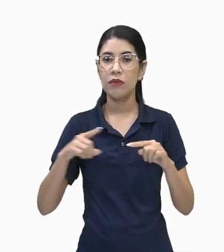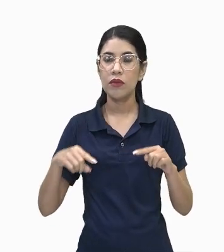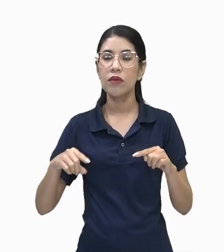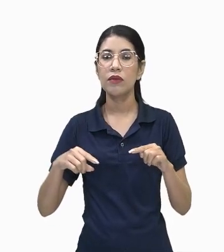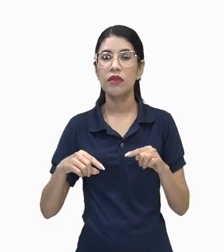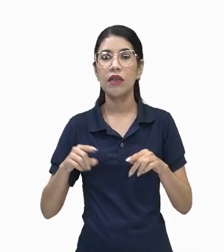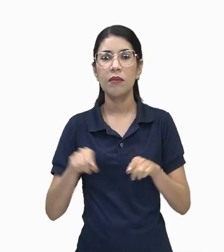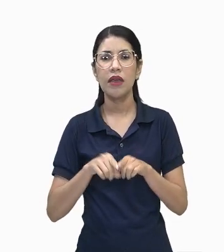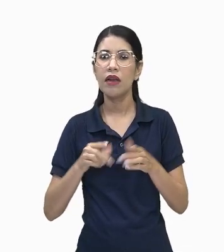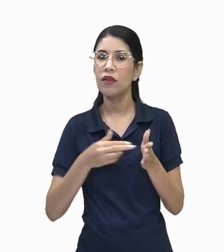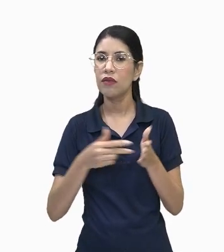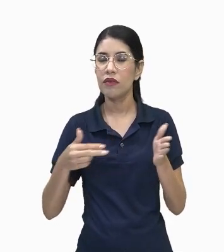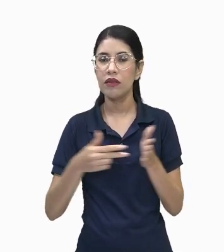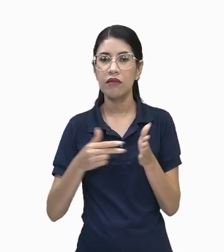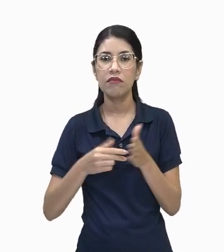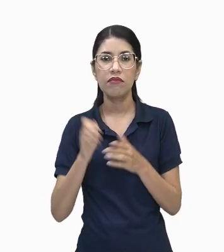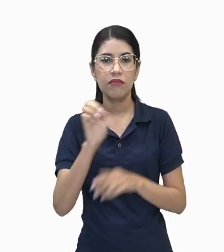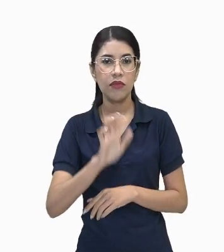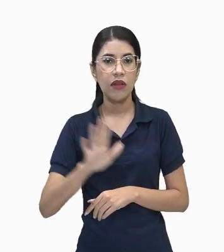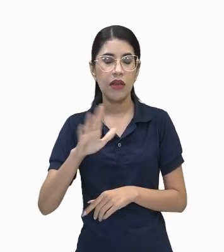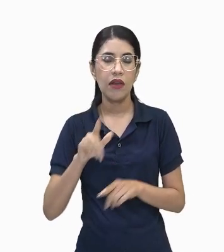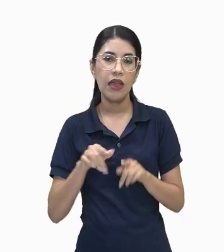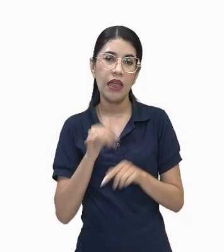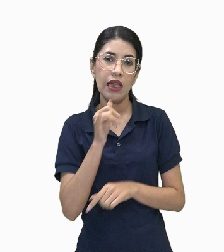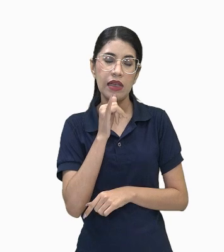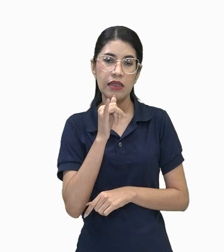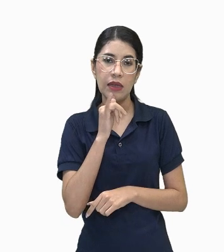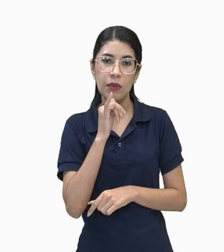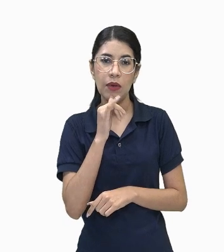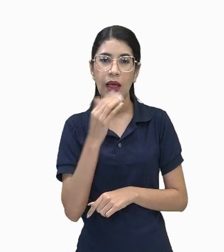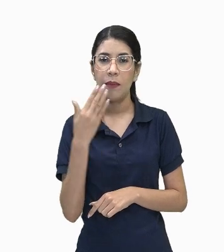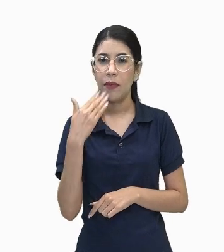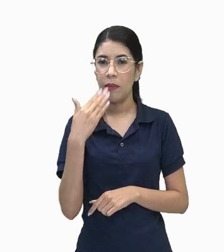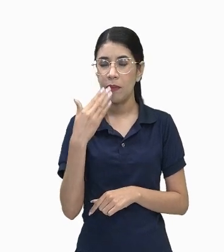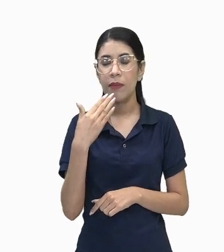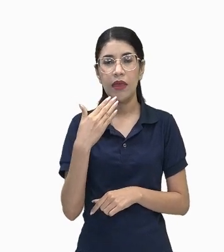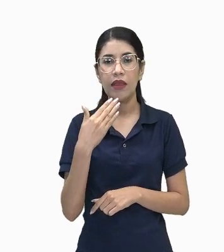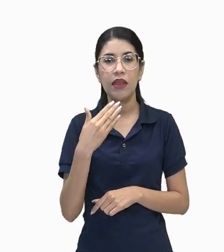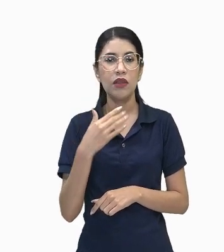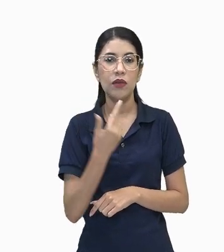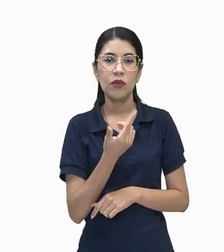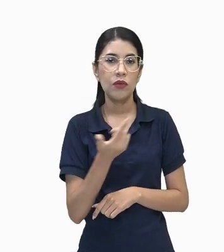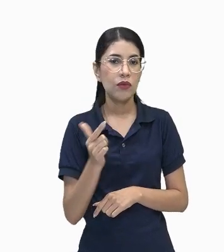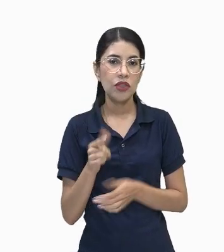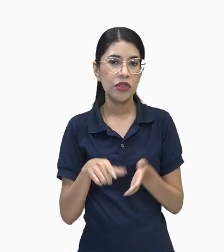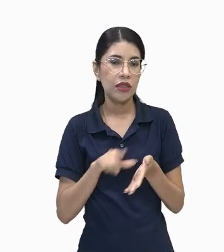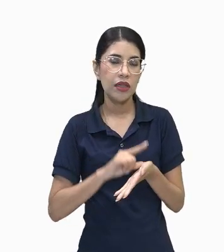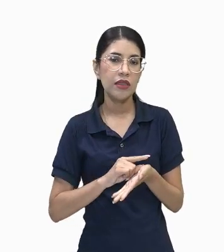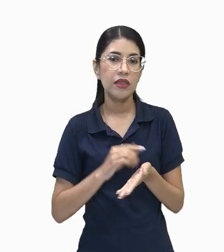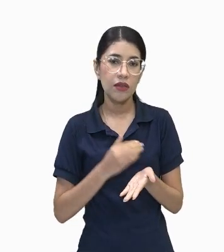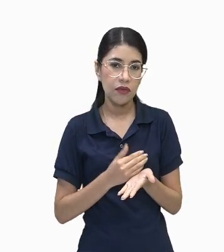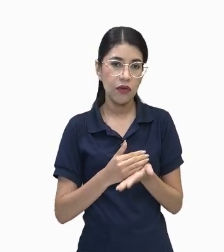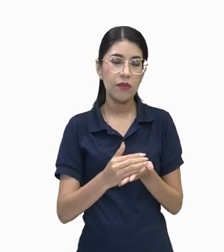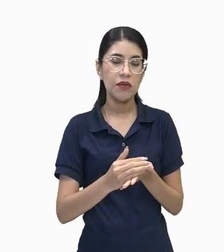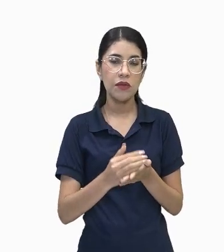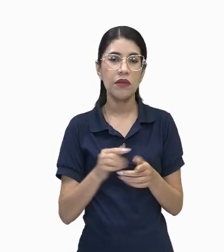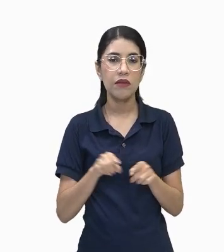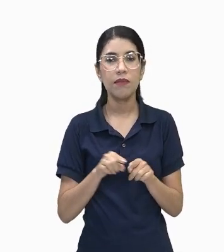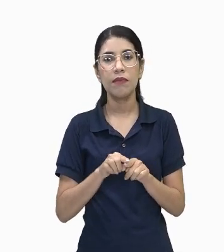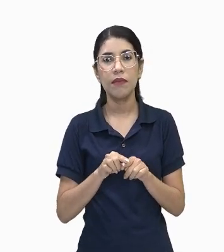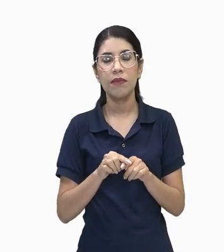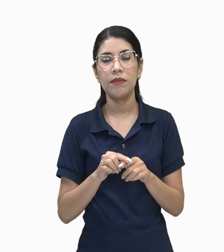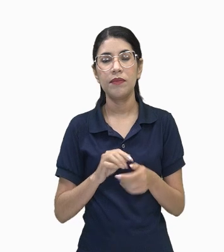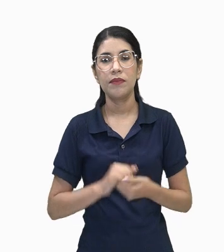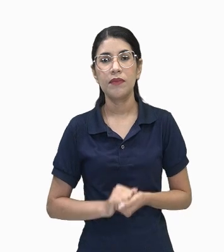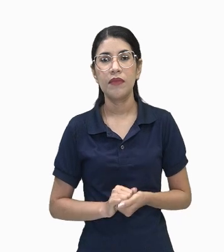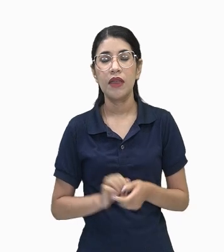próprio europeu. A própria pimenta não tinha, foi um tempero introduzido nesse contexto. O cravo, que era